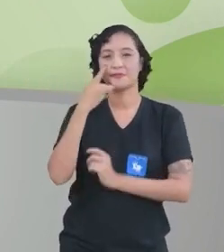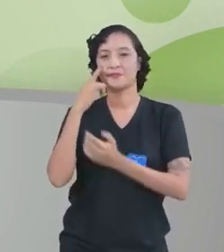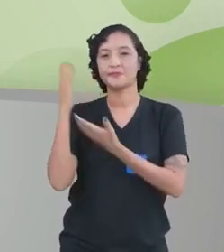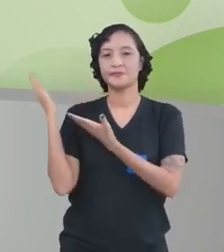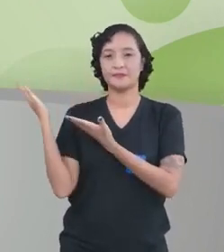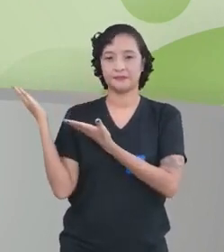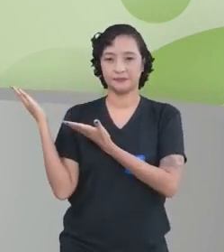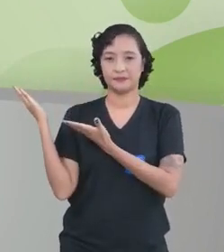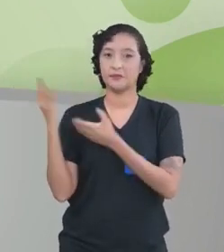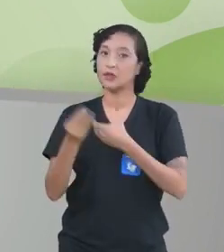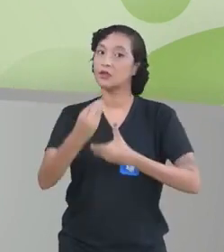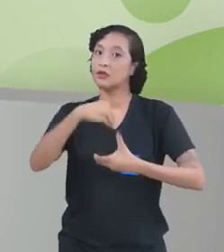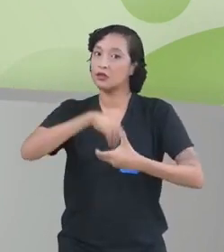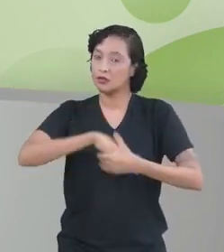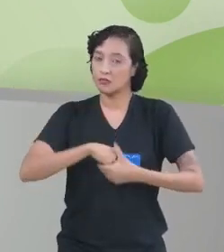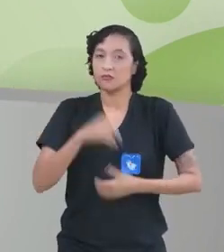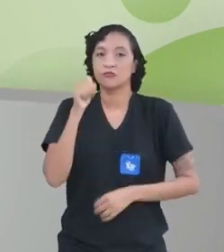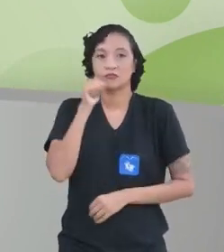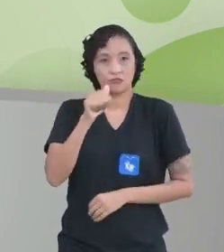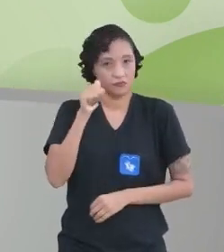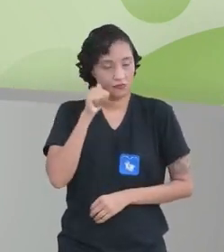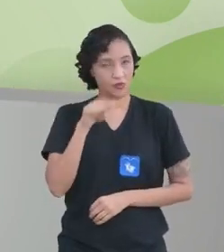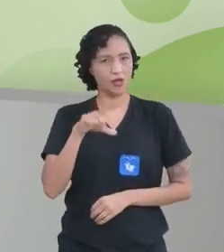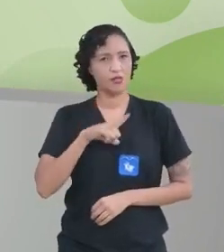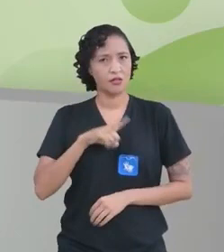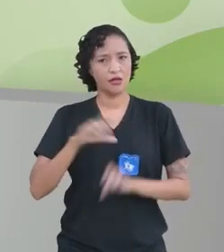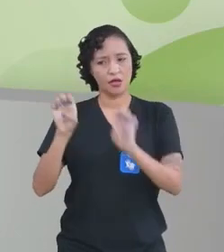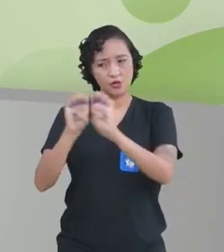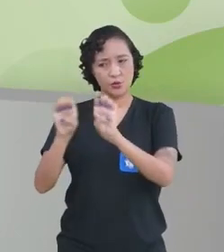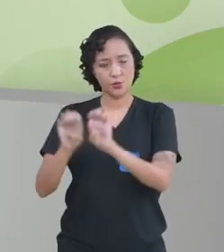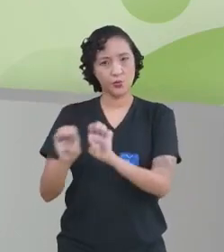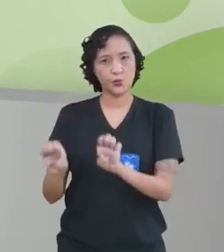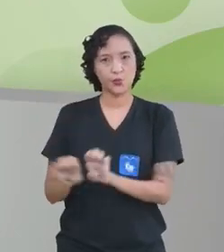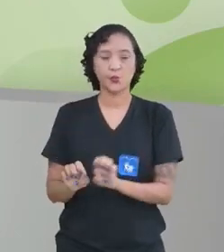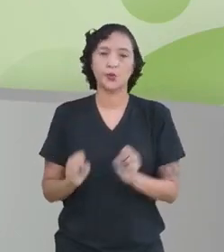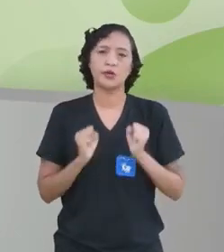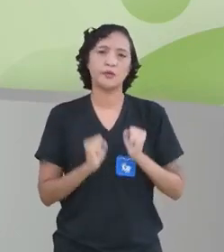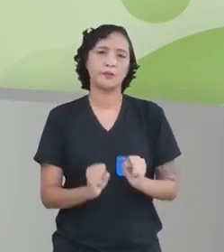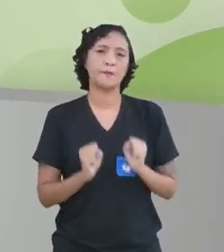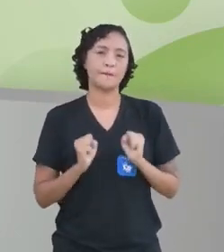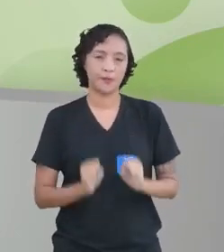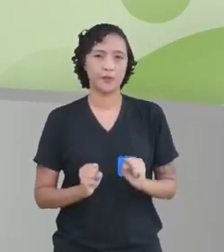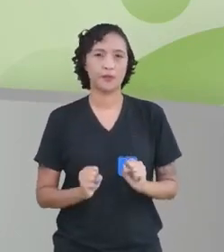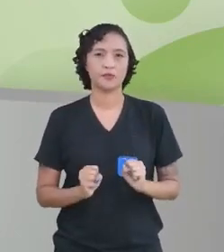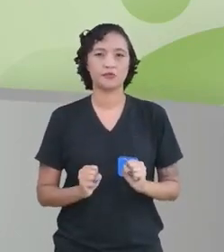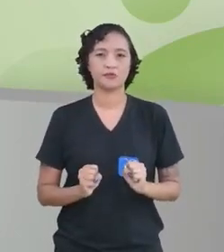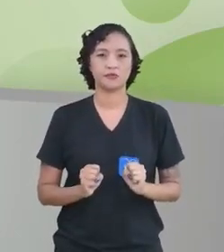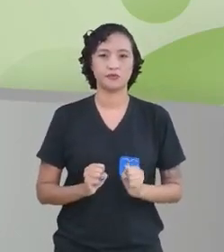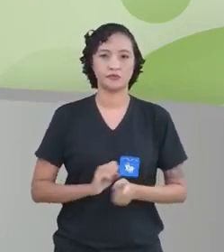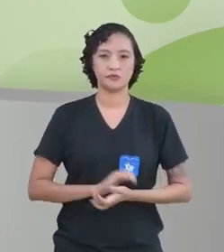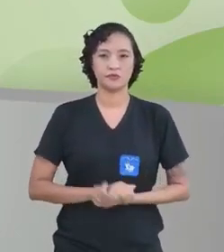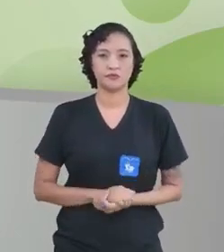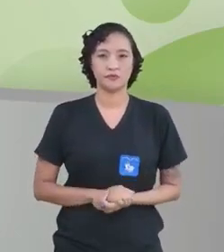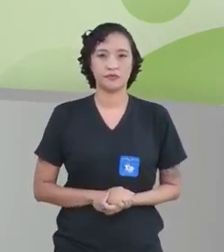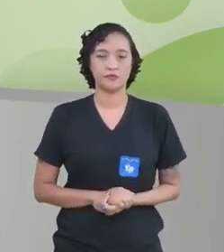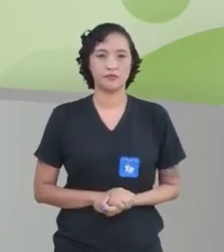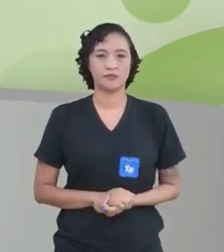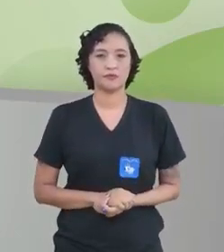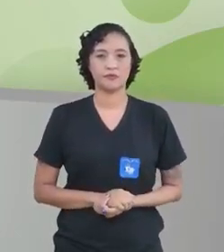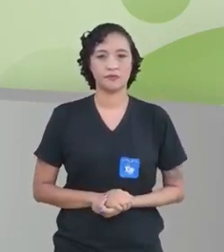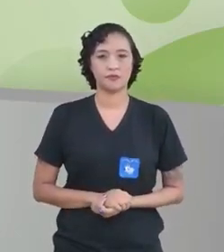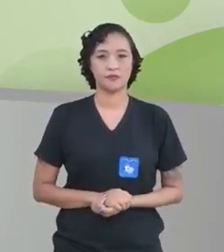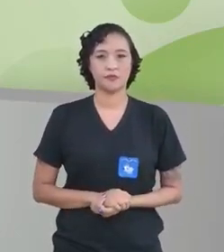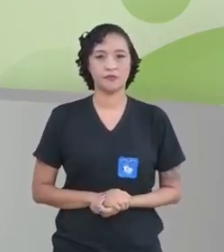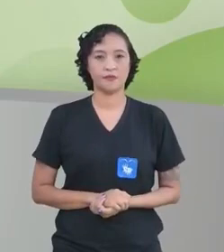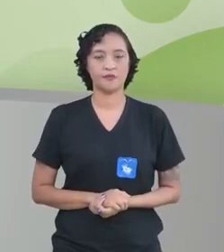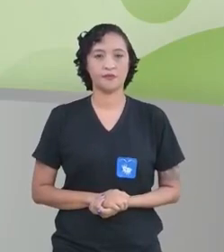tem todas essas estruturas que nos permite, de uma certa forma, garantir que